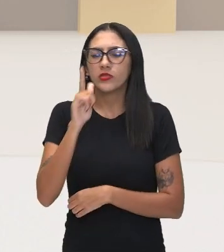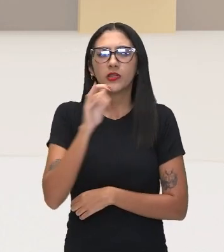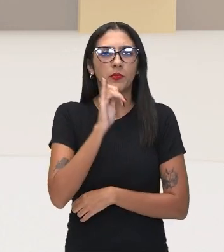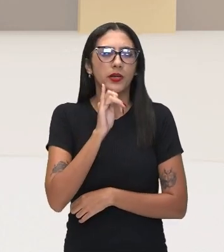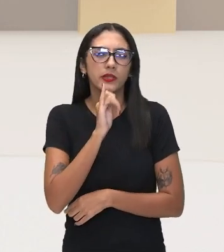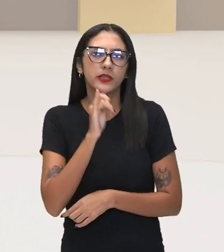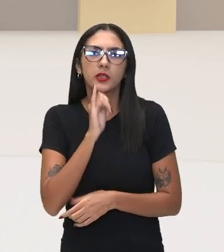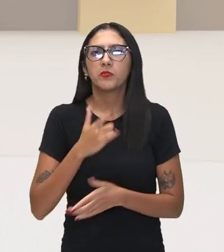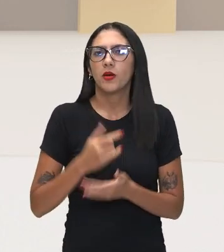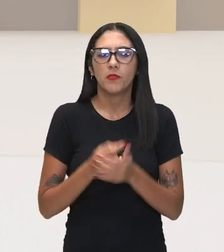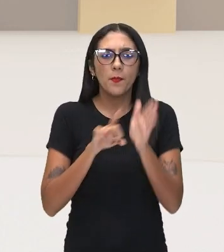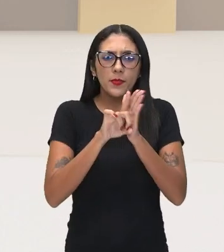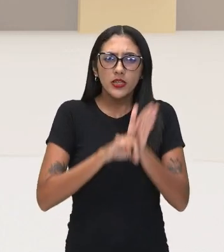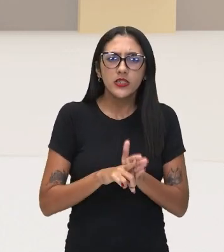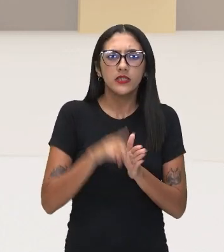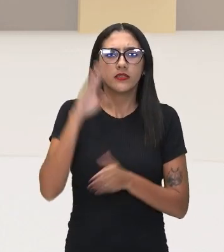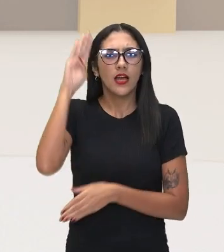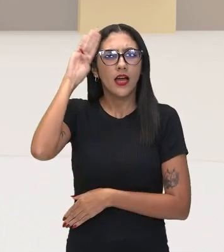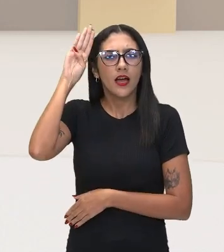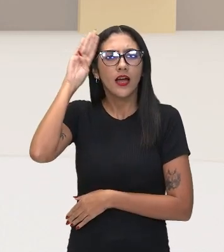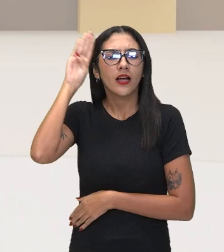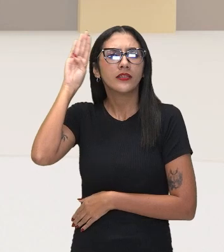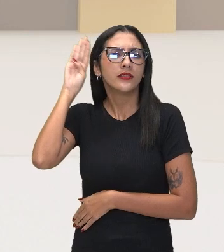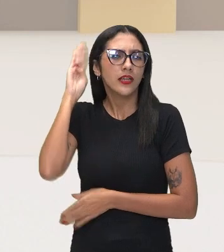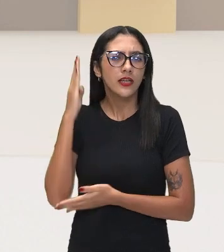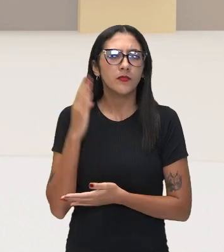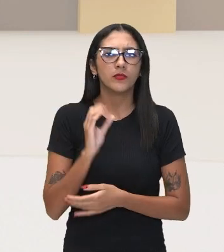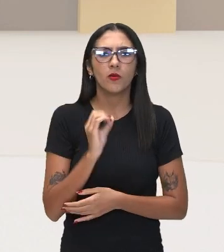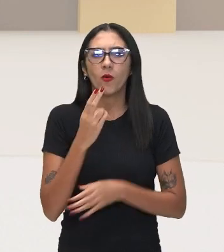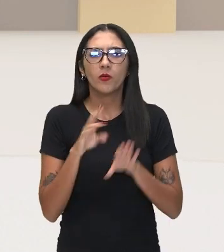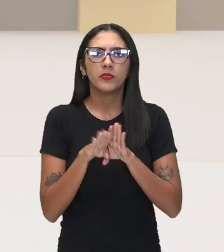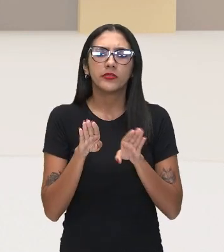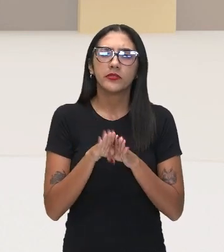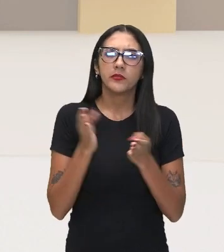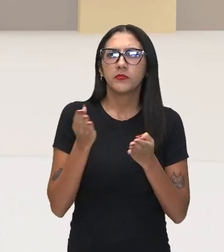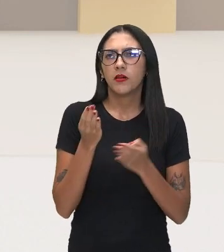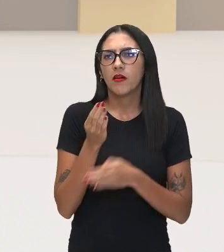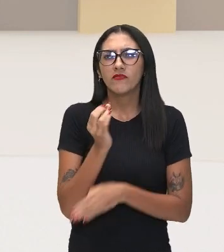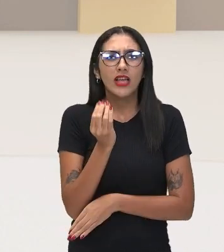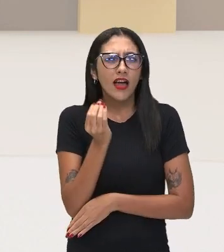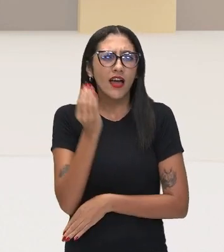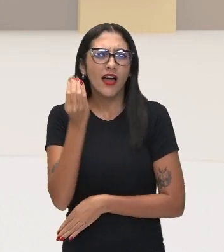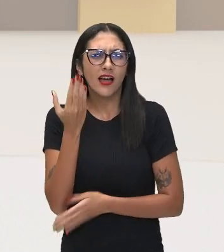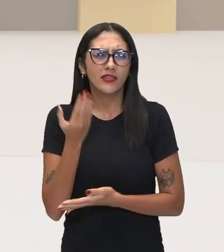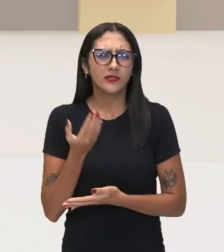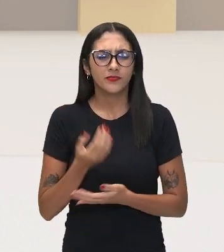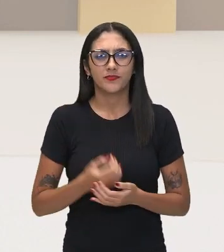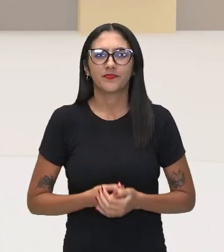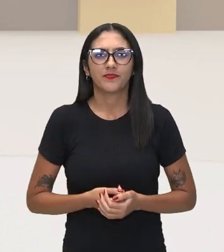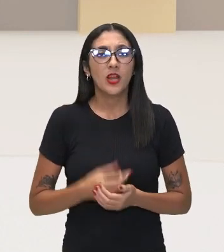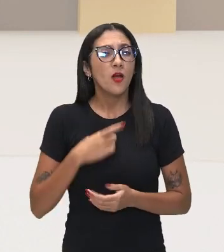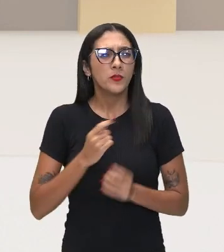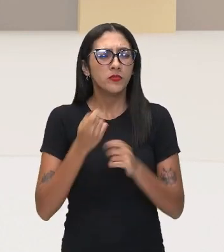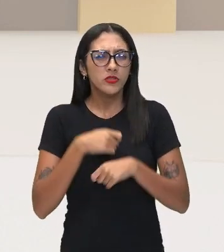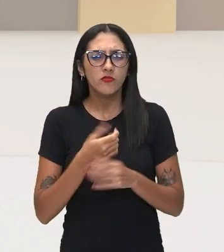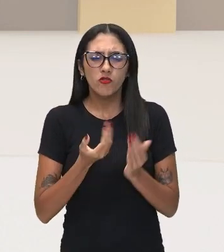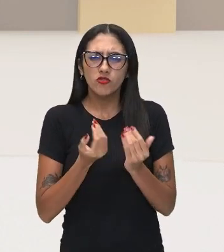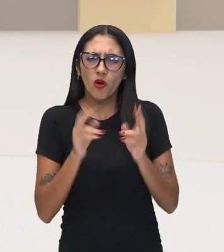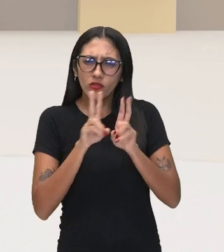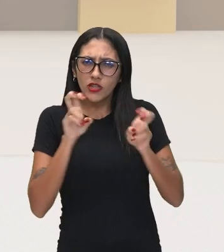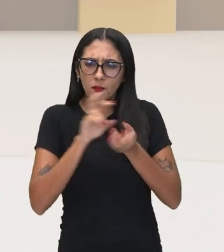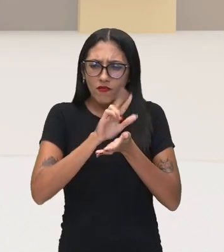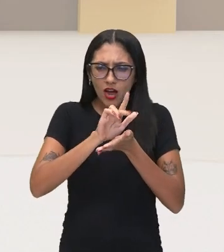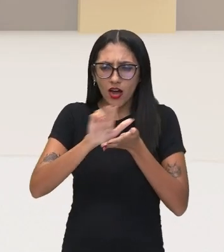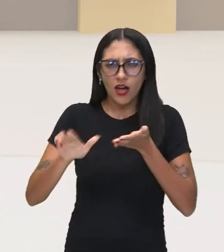né? Um exemplo. Empreender uma viagem. Então, para a gente começar a falar aí de uma juventude empreendedora, a gente precisa